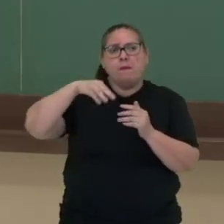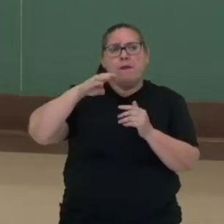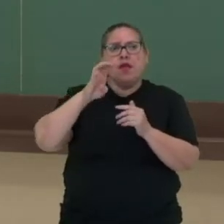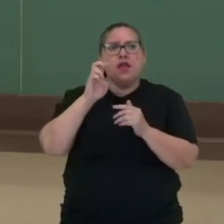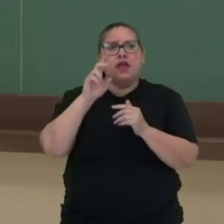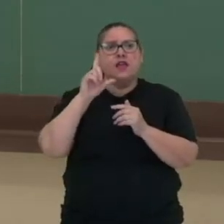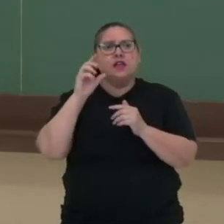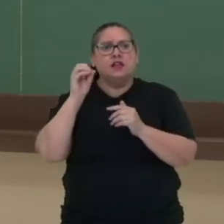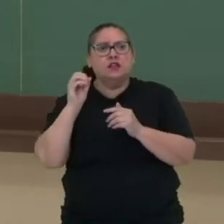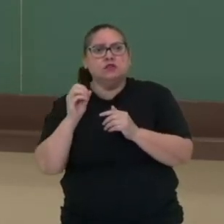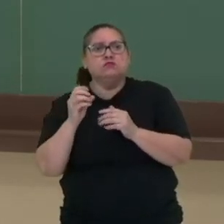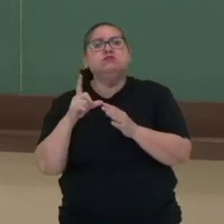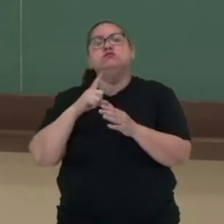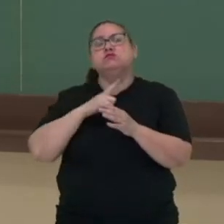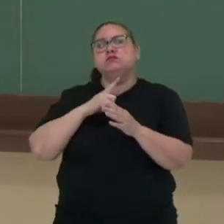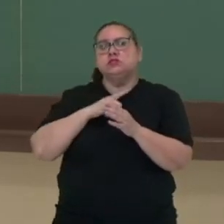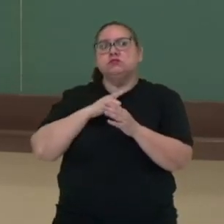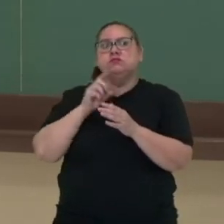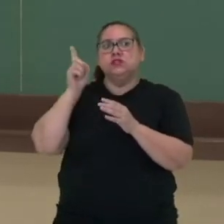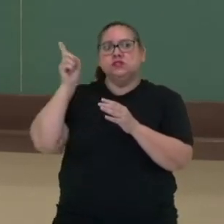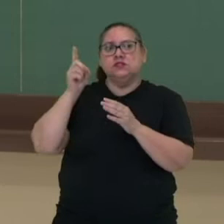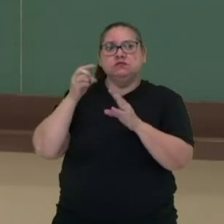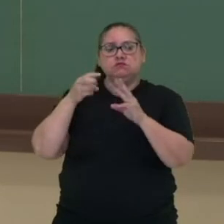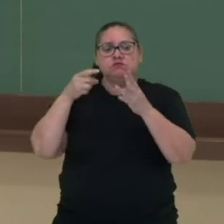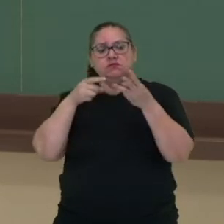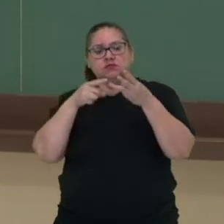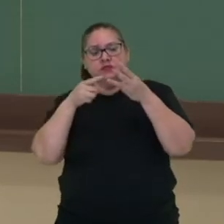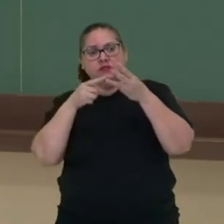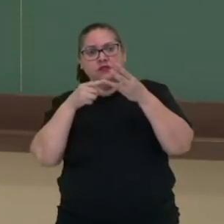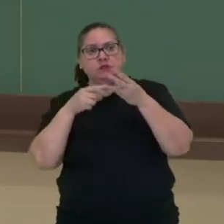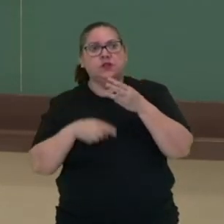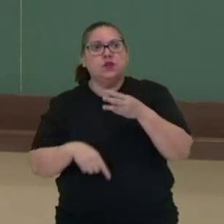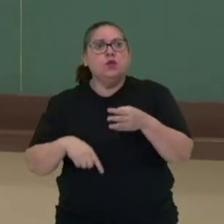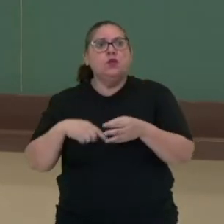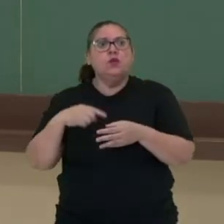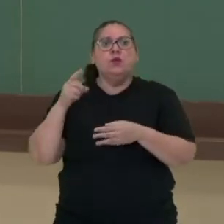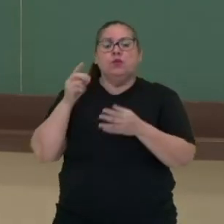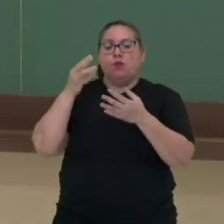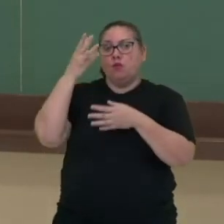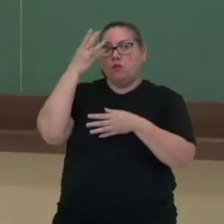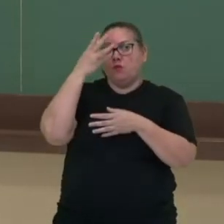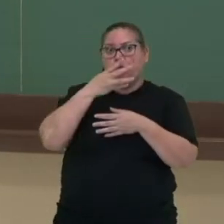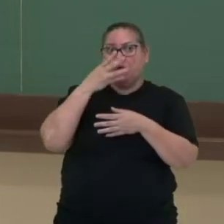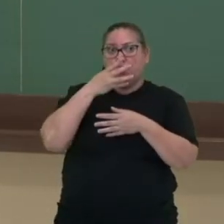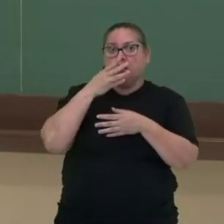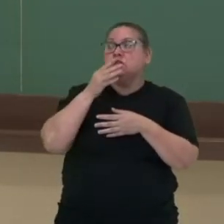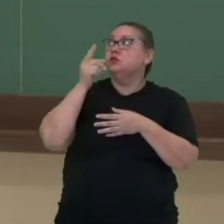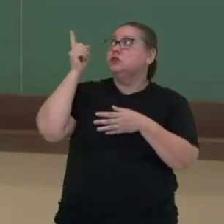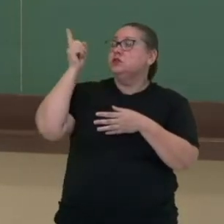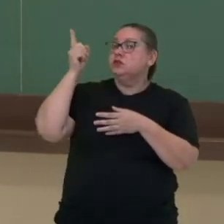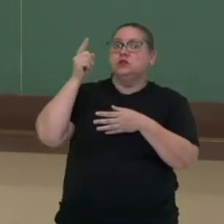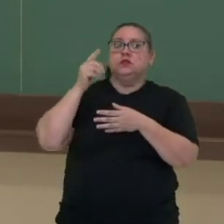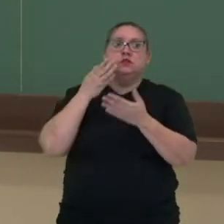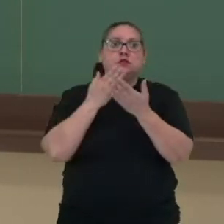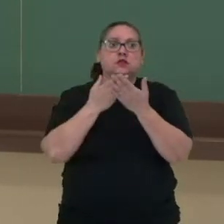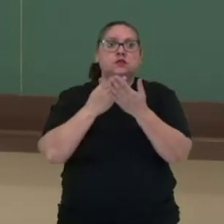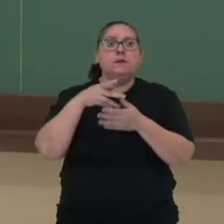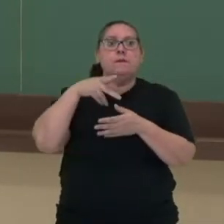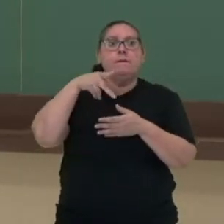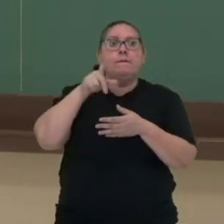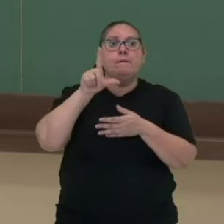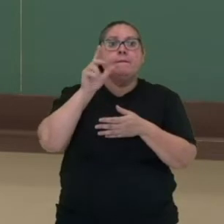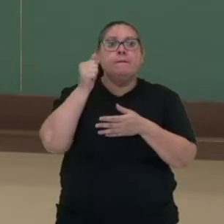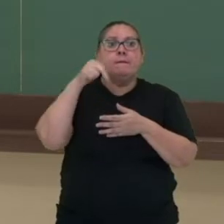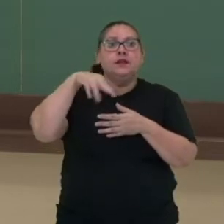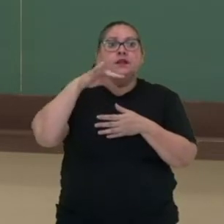seres que estão no reino fungi. O quarto reino estudado é o reino plantae,